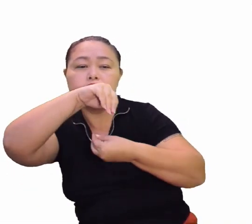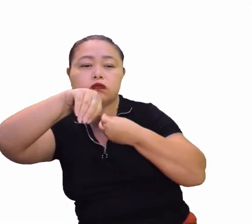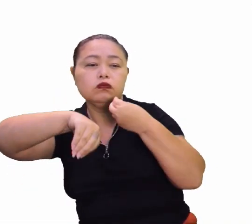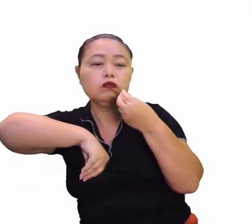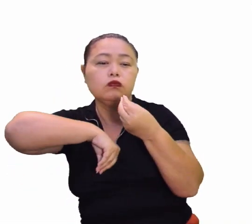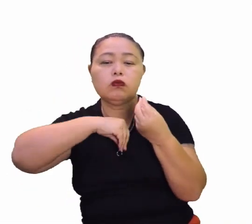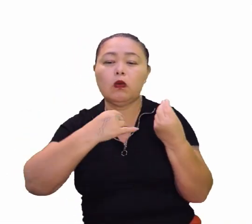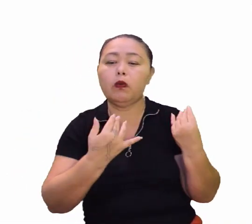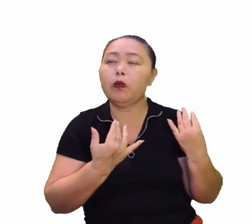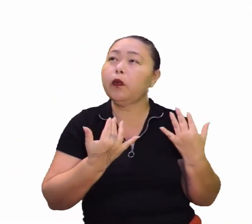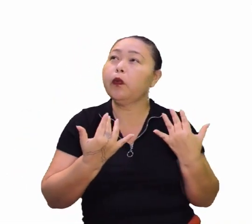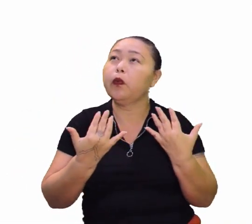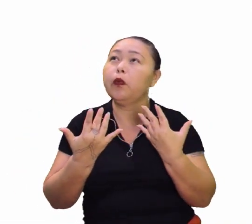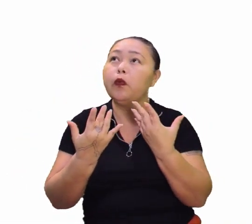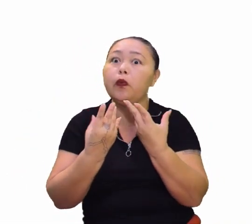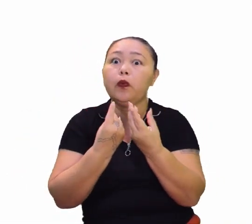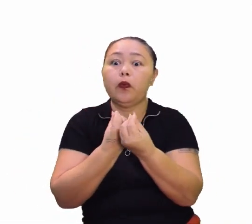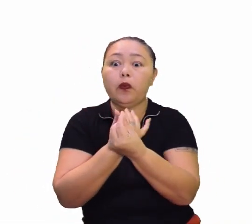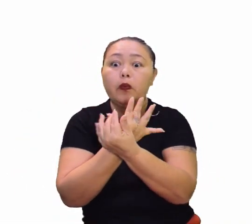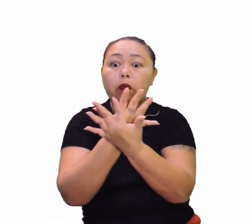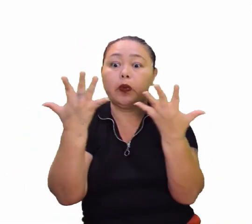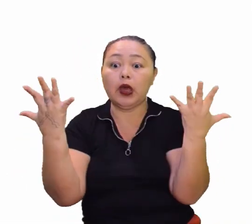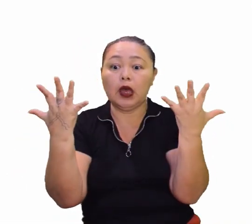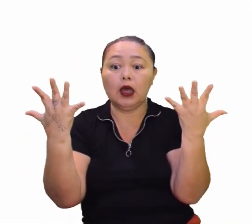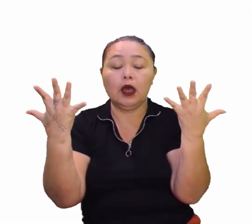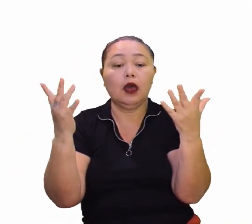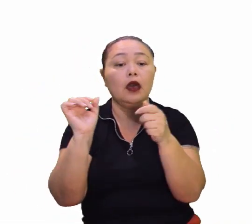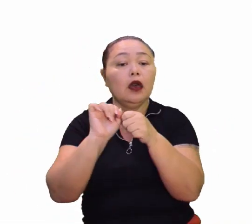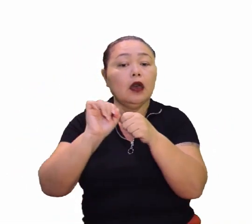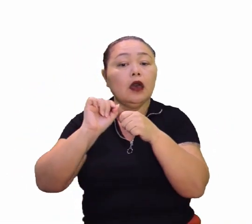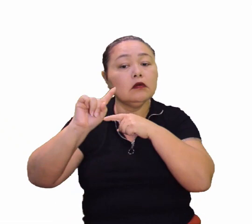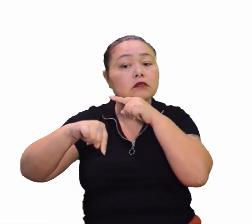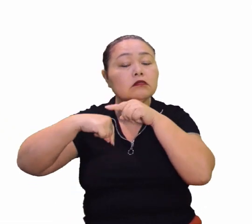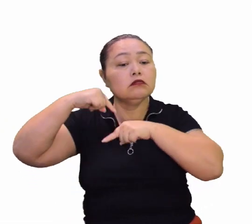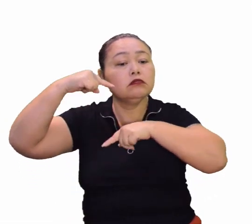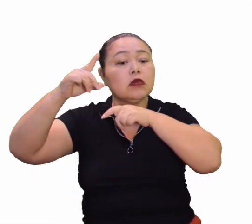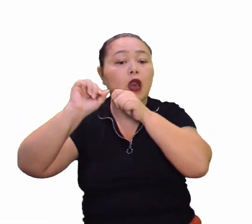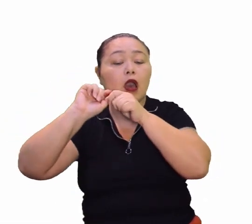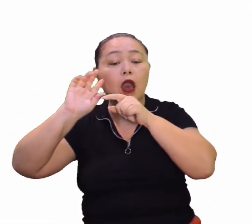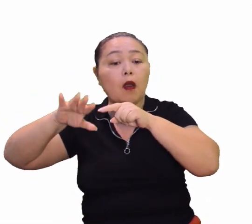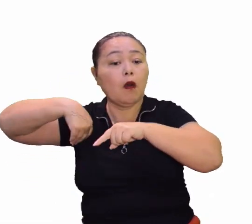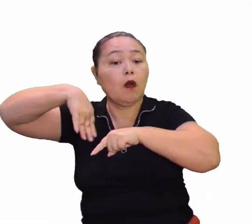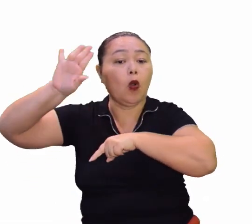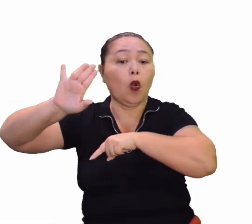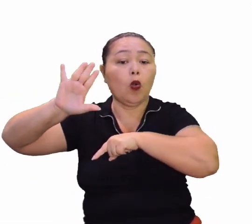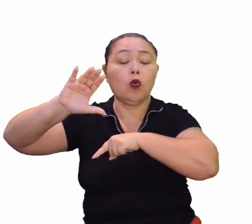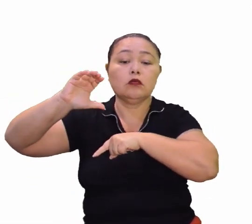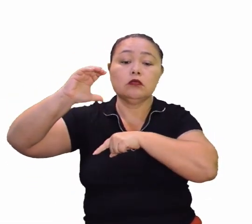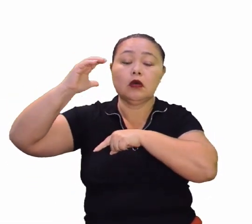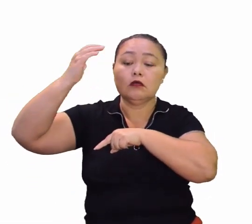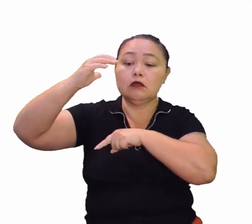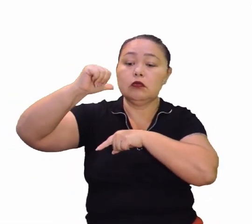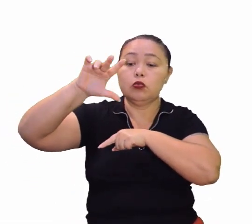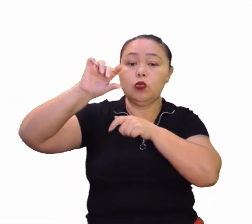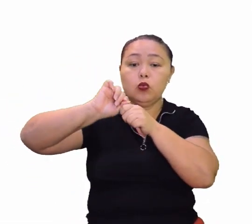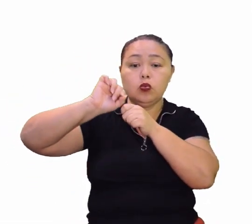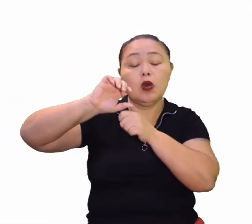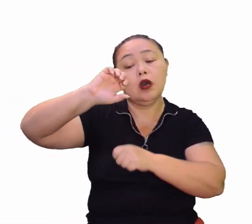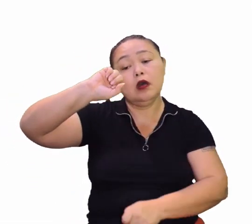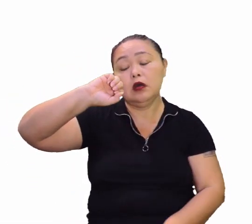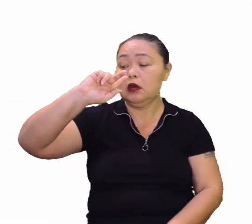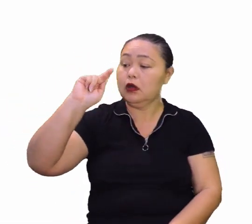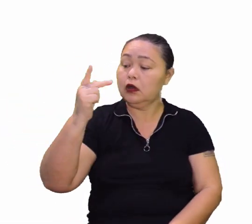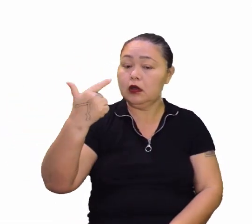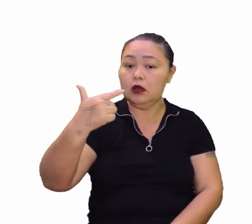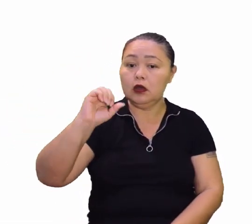na forma de vapor da água, dando origem a uma precipitação com maior teor de ácido